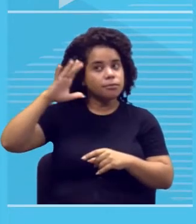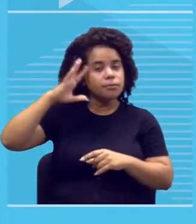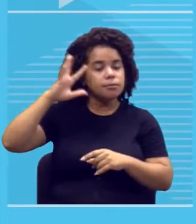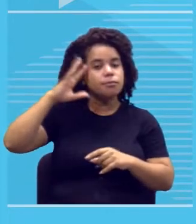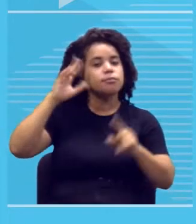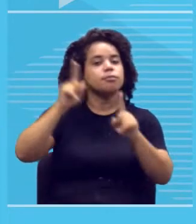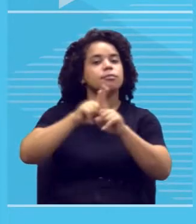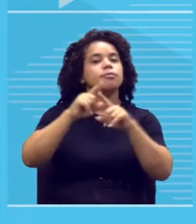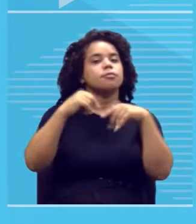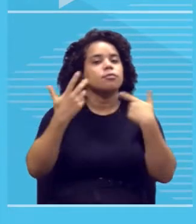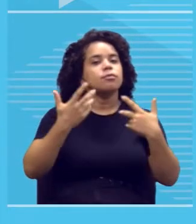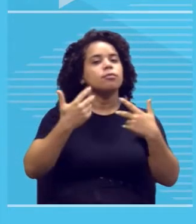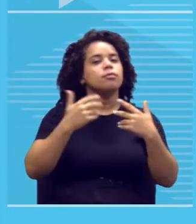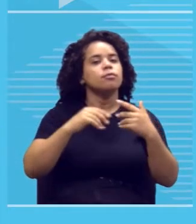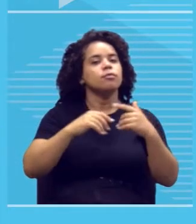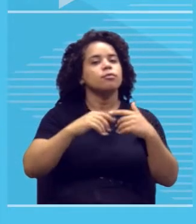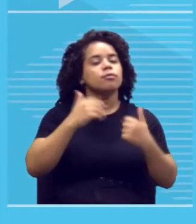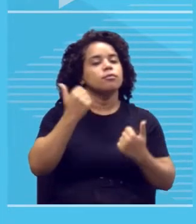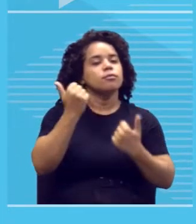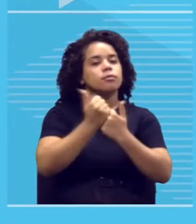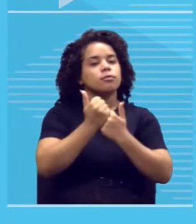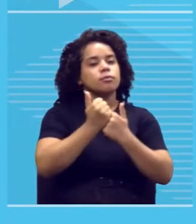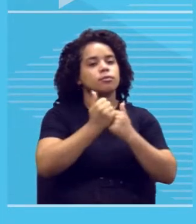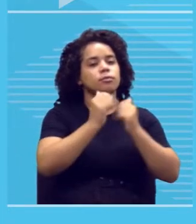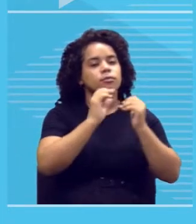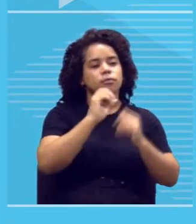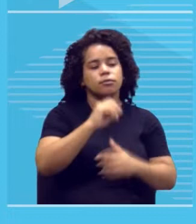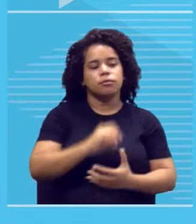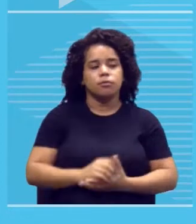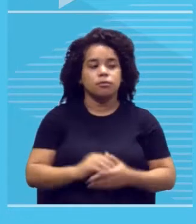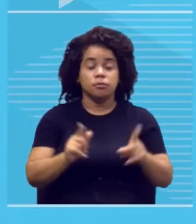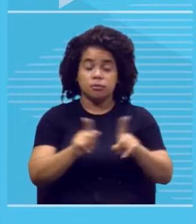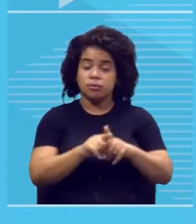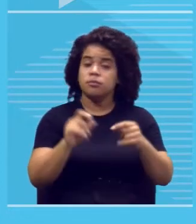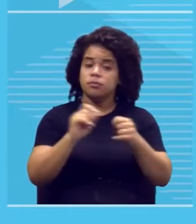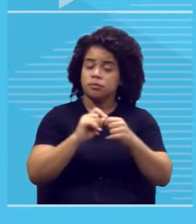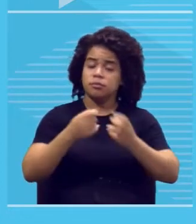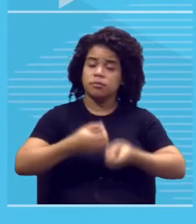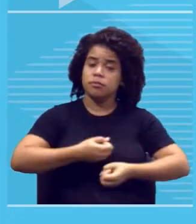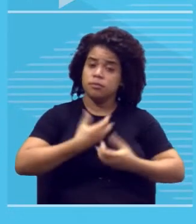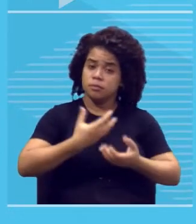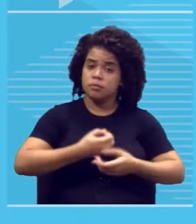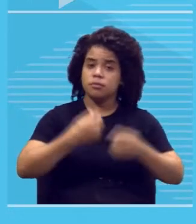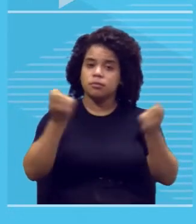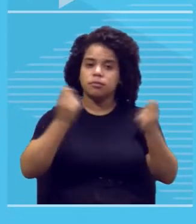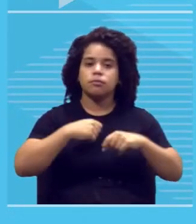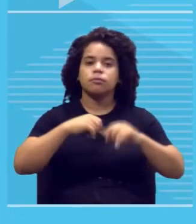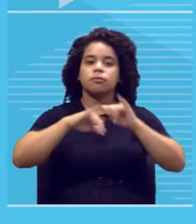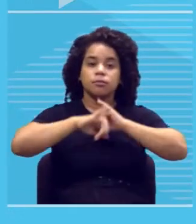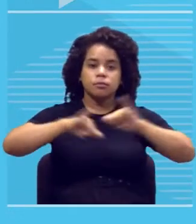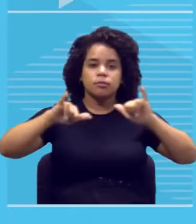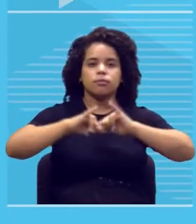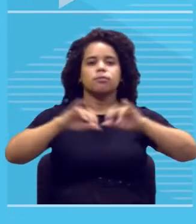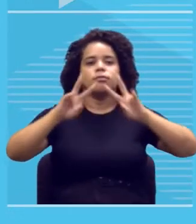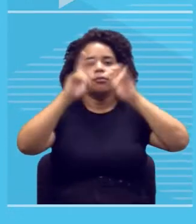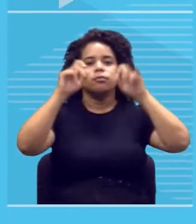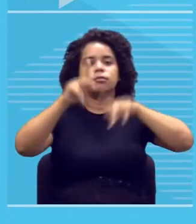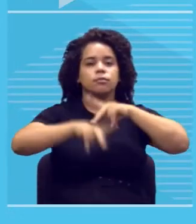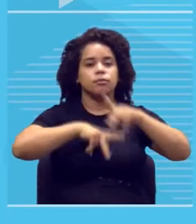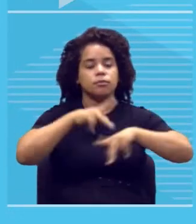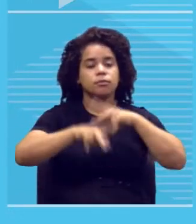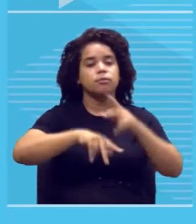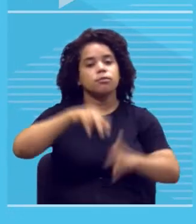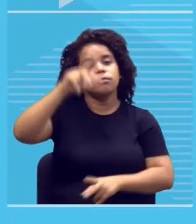apoiar ele também escreveu poesias para tentar alertar e acordar a população alemã do perigo que